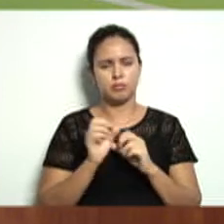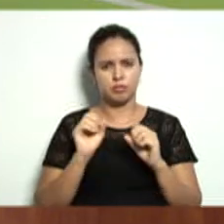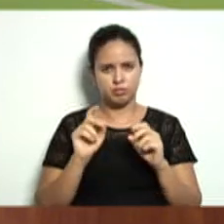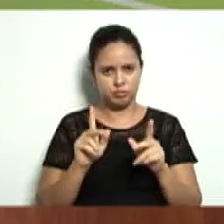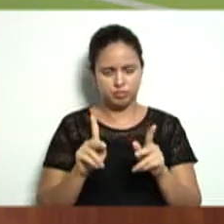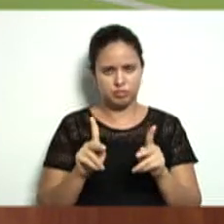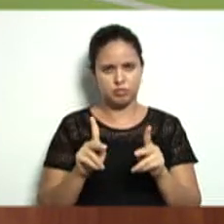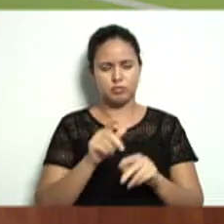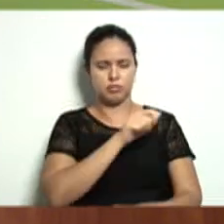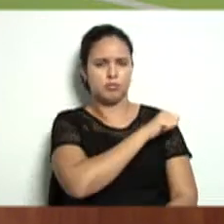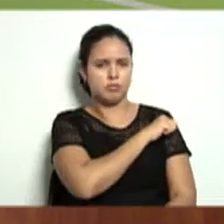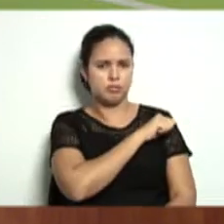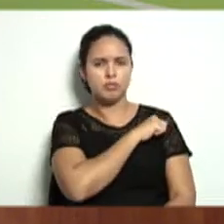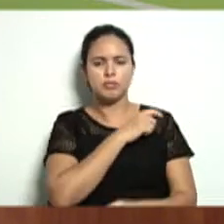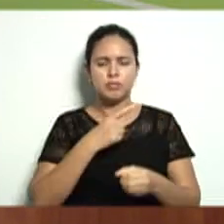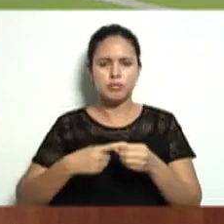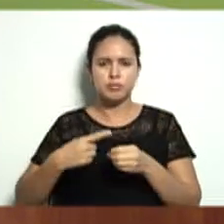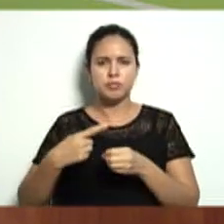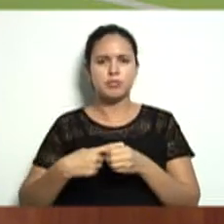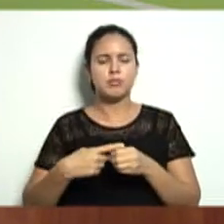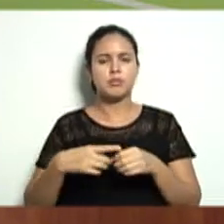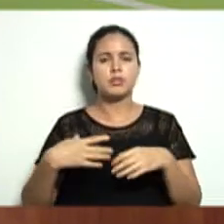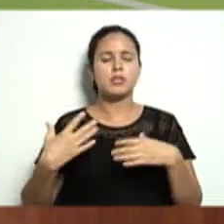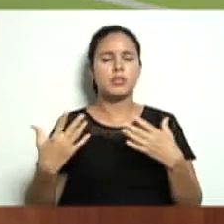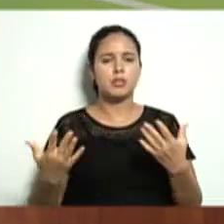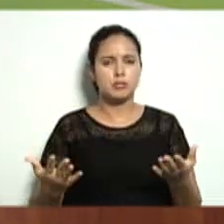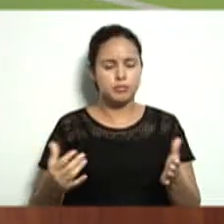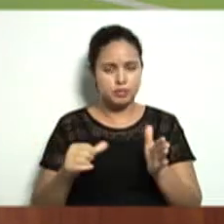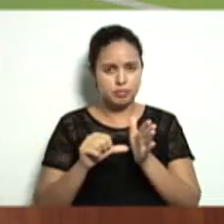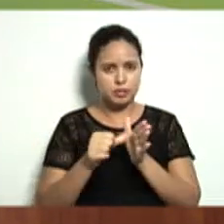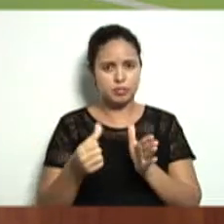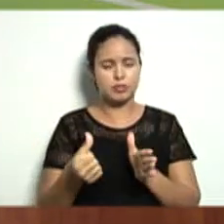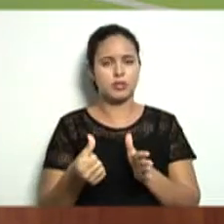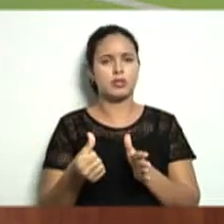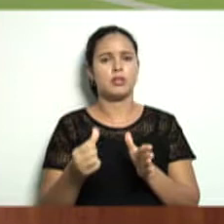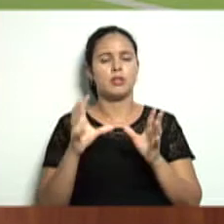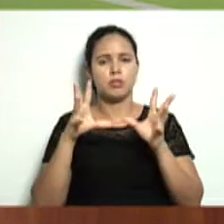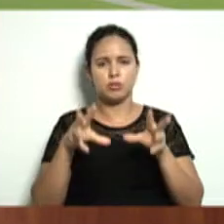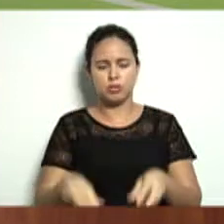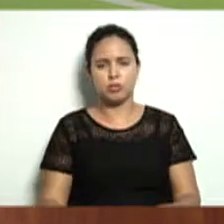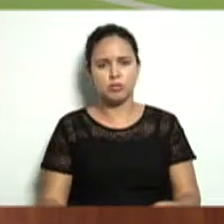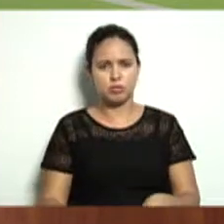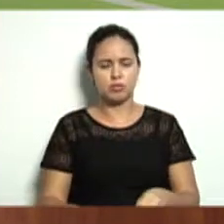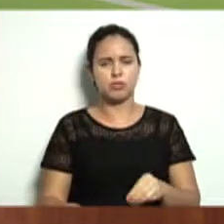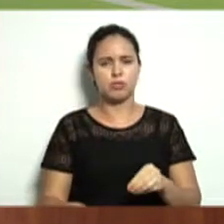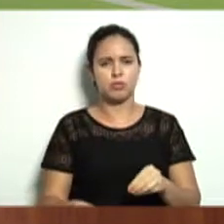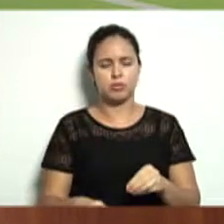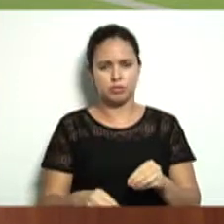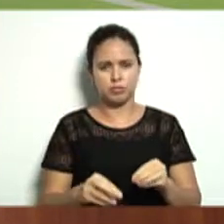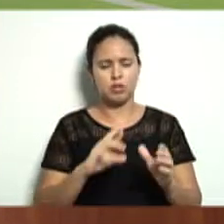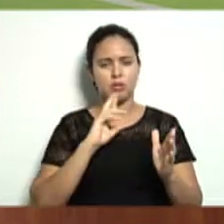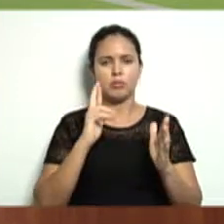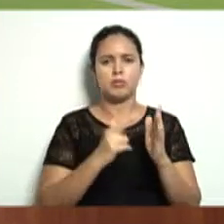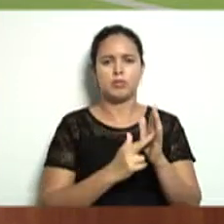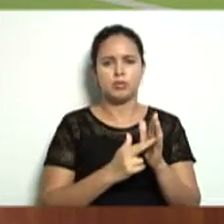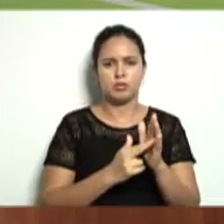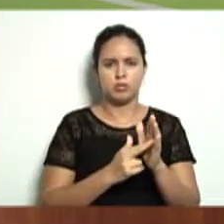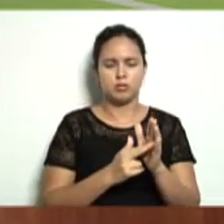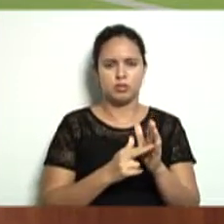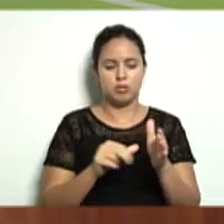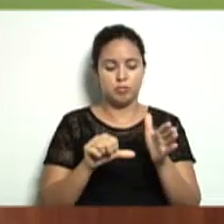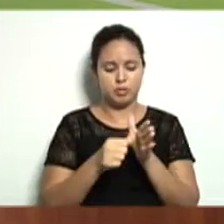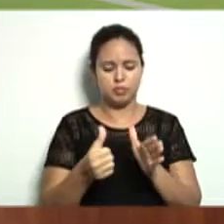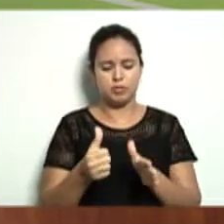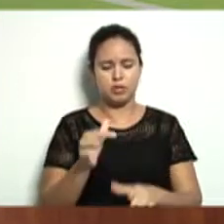Francisco do Guaporé. Então, a primeira questão, todos foram unânimes dizer que está falsa. Está